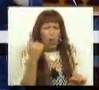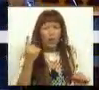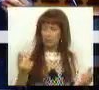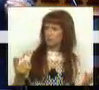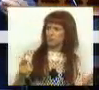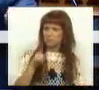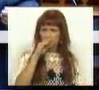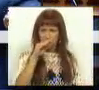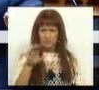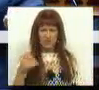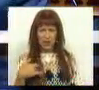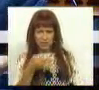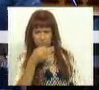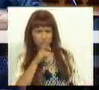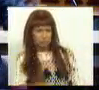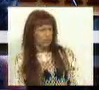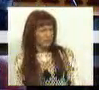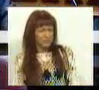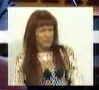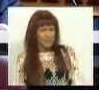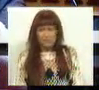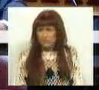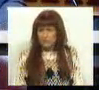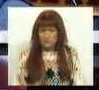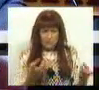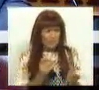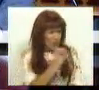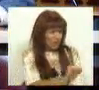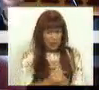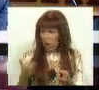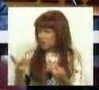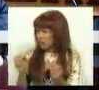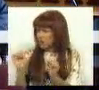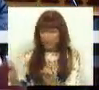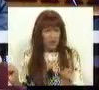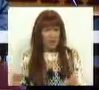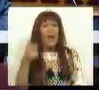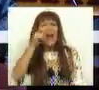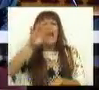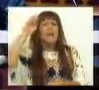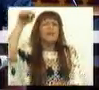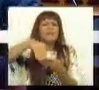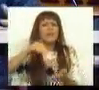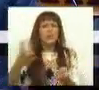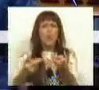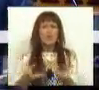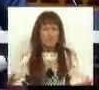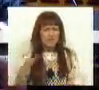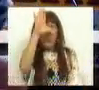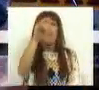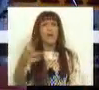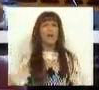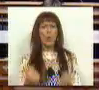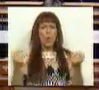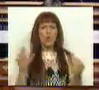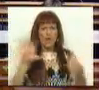o silêncio do CDS, parece que quer dizer que o orçamento não tem ninguém como autor. Bom, mas esse governo não se suporta